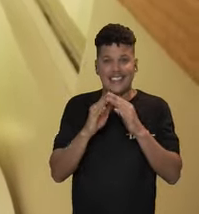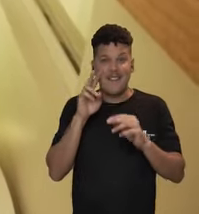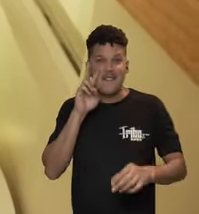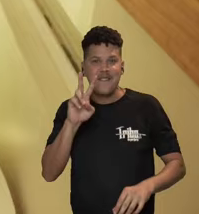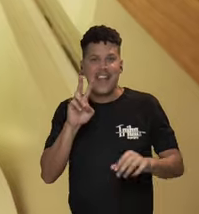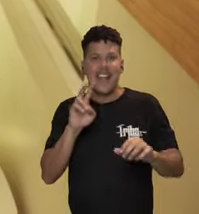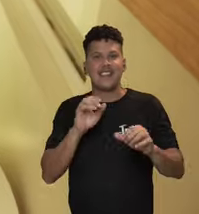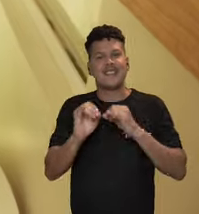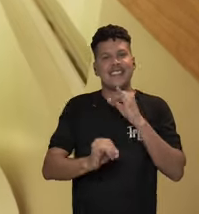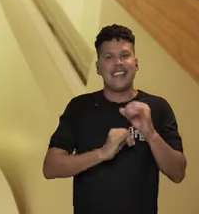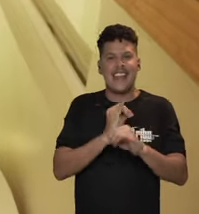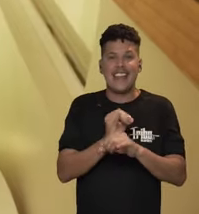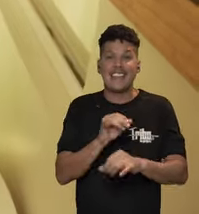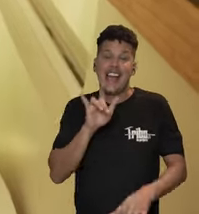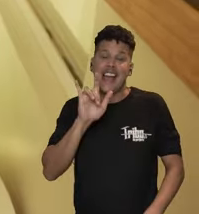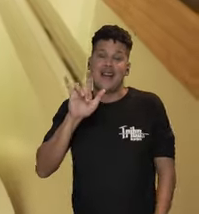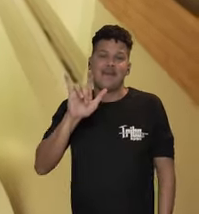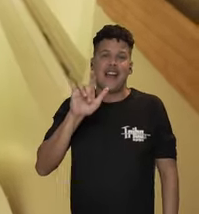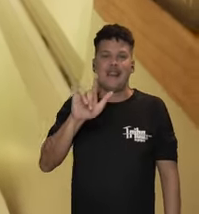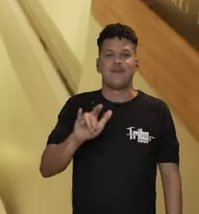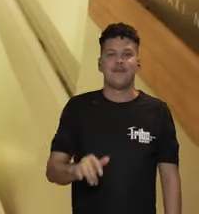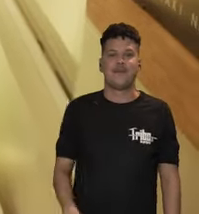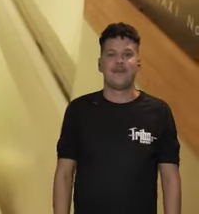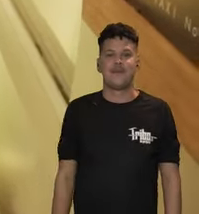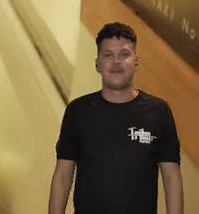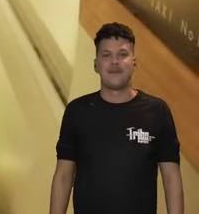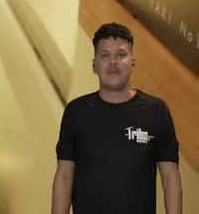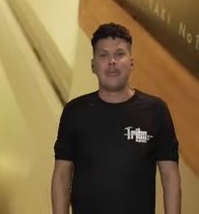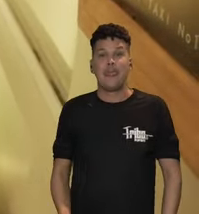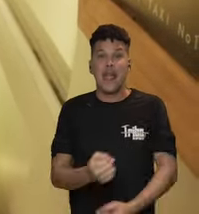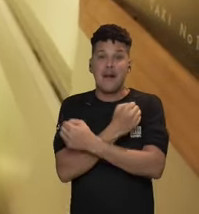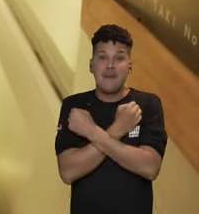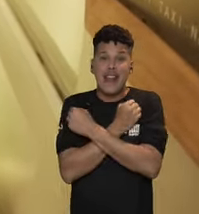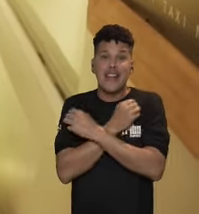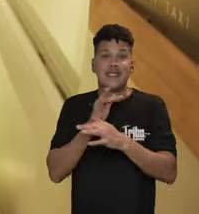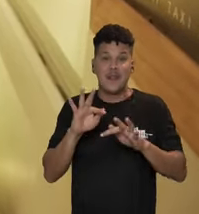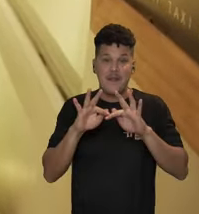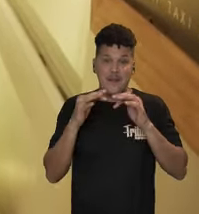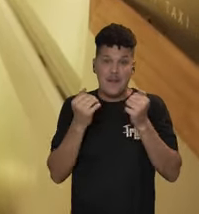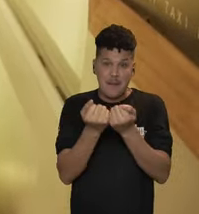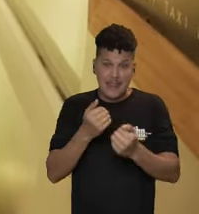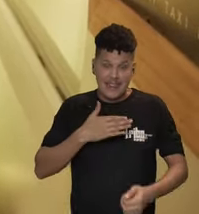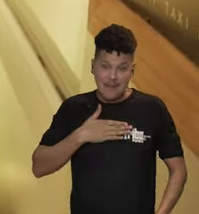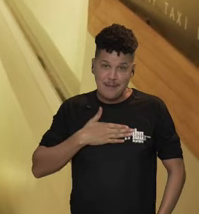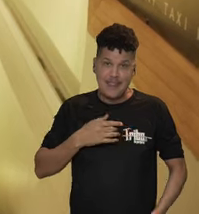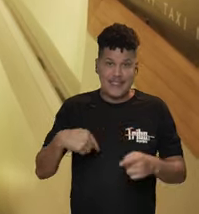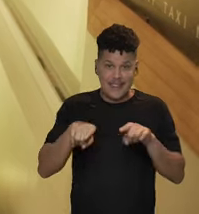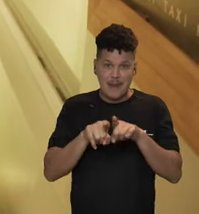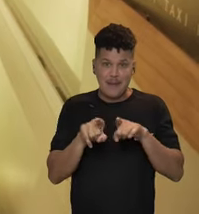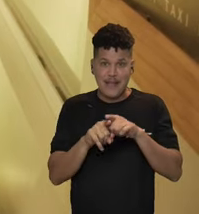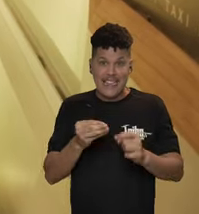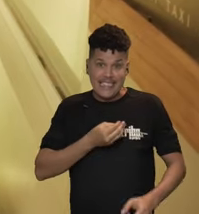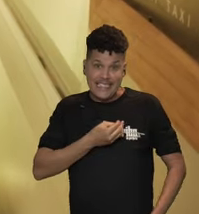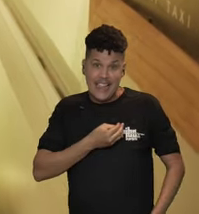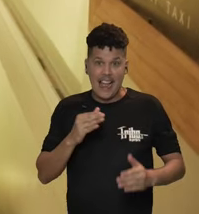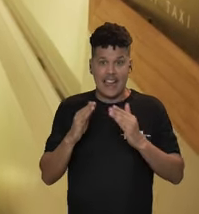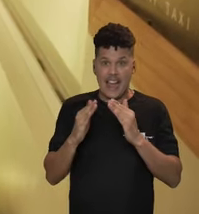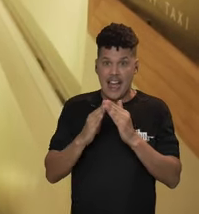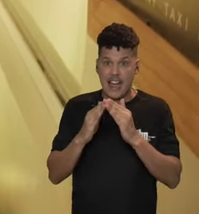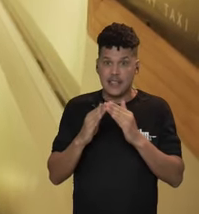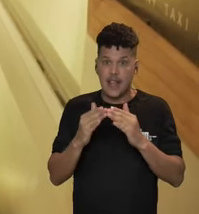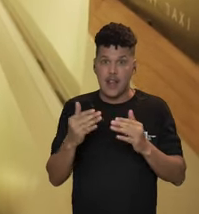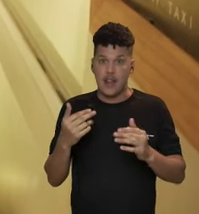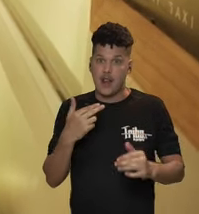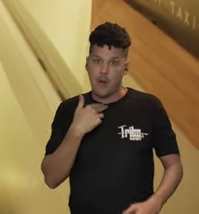Abraço, te amo, beleza? Abraço pra minha família também, que tá em casa. Não pôde estar aqui, que a gente tomou todas as